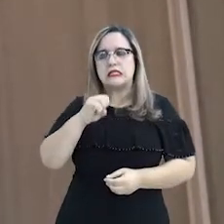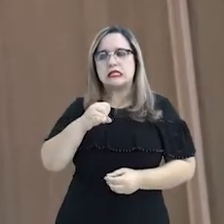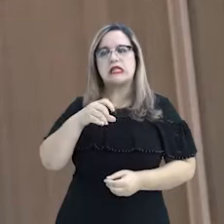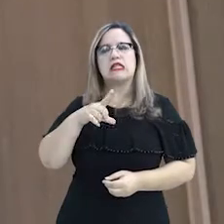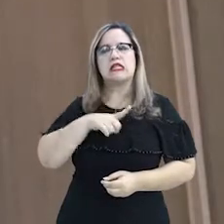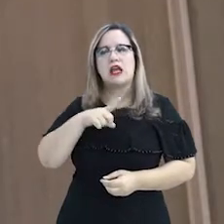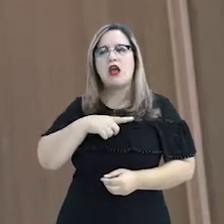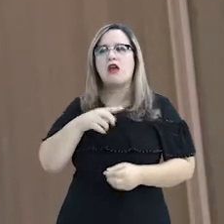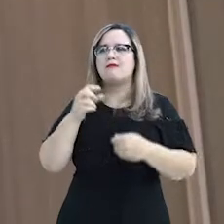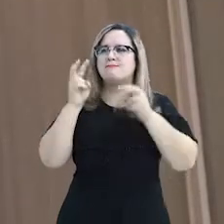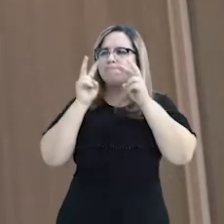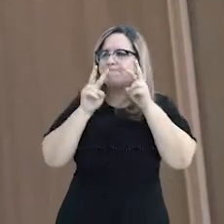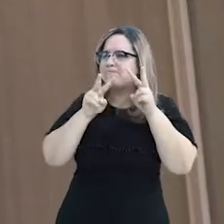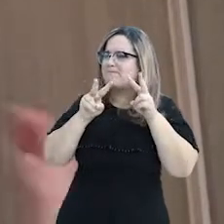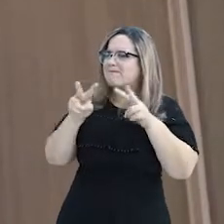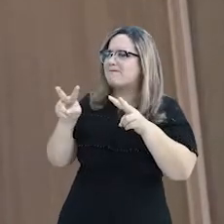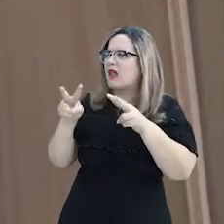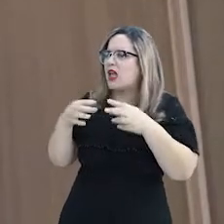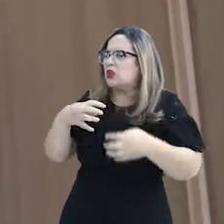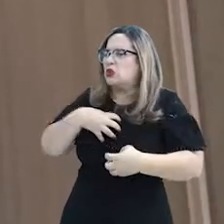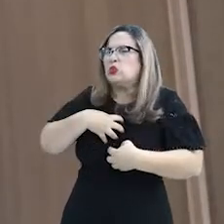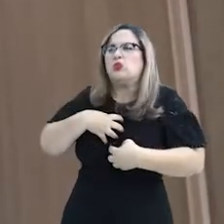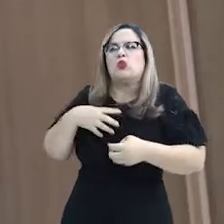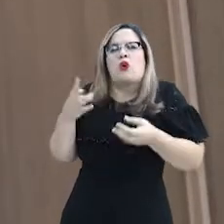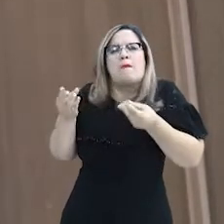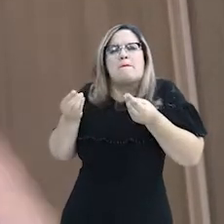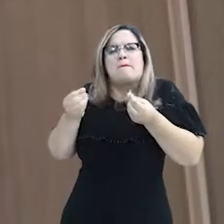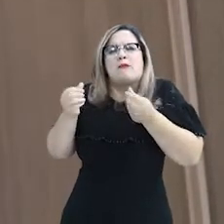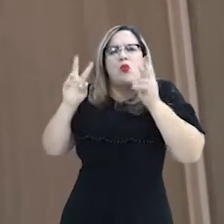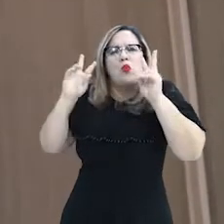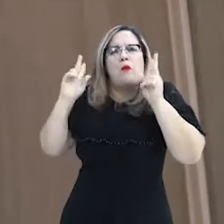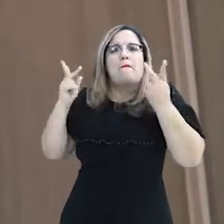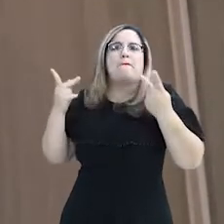consegue se tivermos um olhar mais